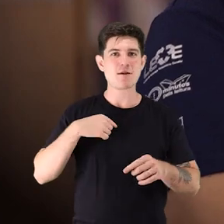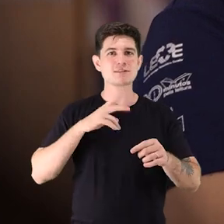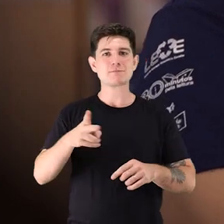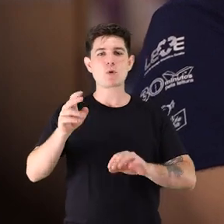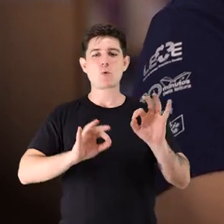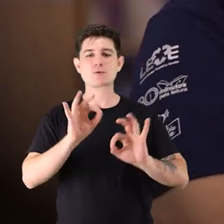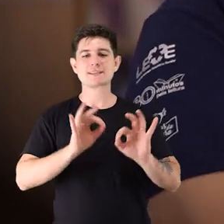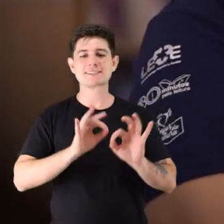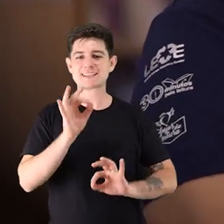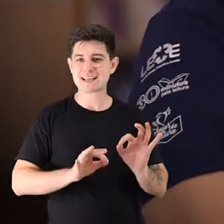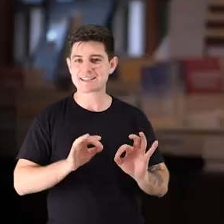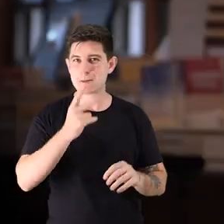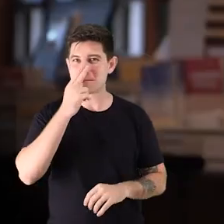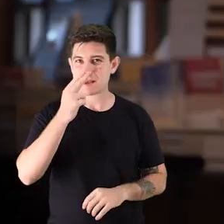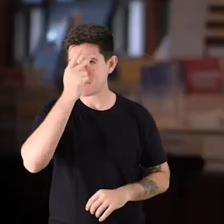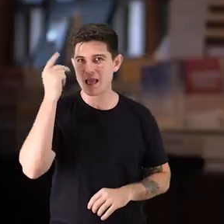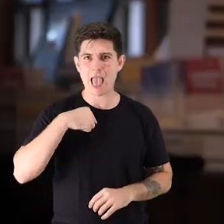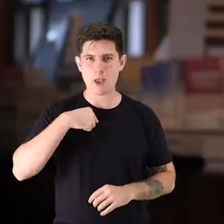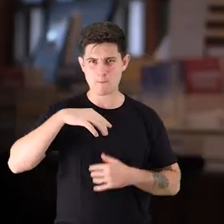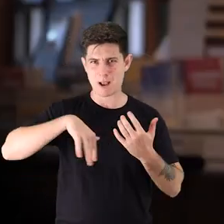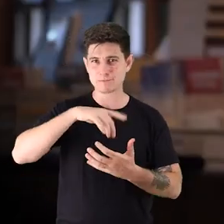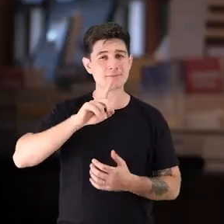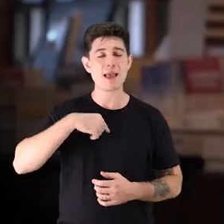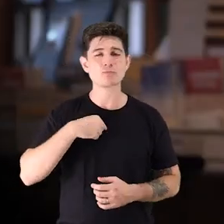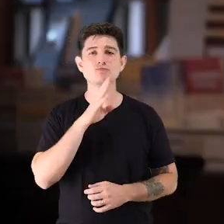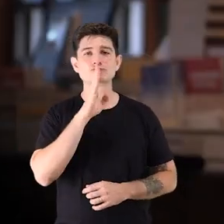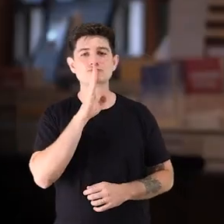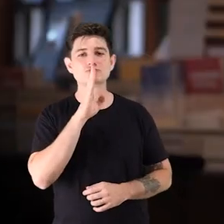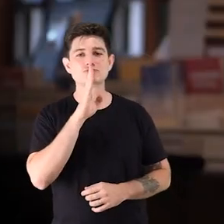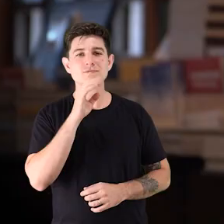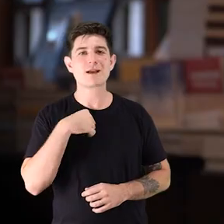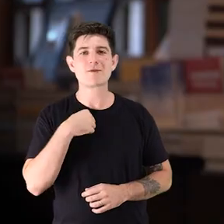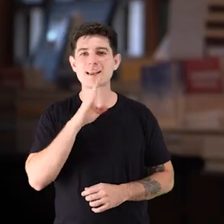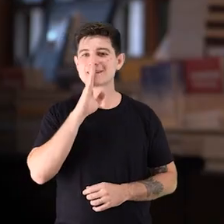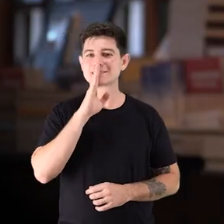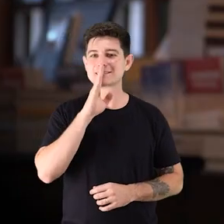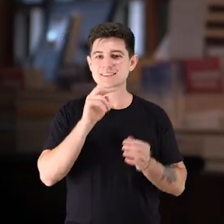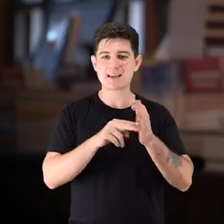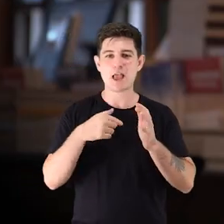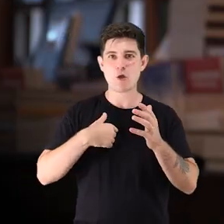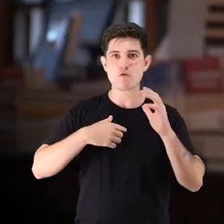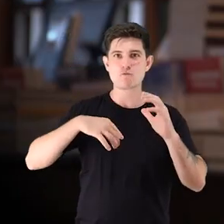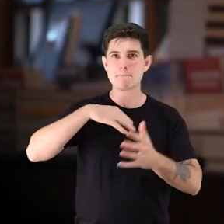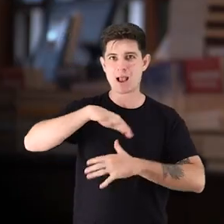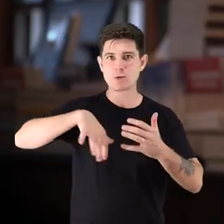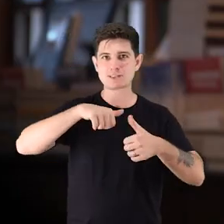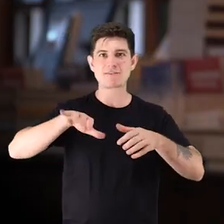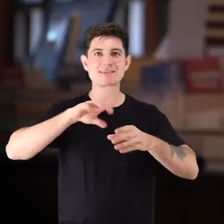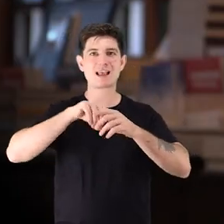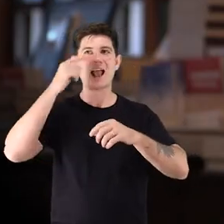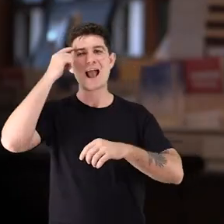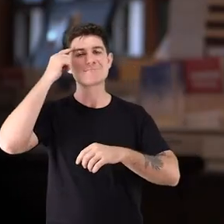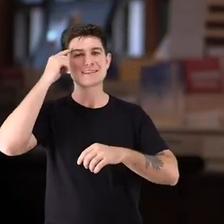era furacão. As pessoas não acreditam, acham que eu sou furacão, mas eu não era furacão. Eu era um menino mais quietinho. Então, o meu furacão estava aqui, ó, na